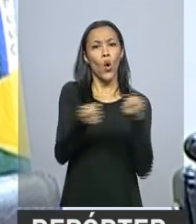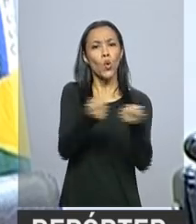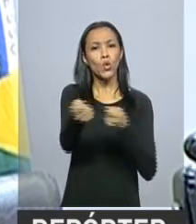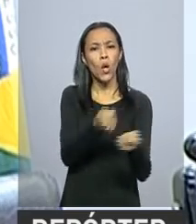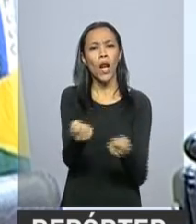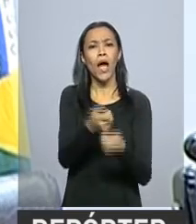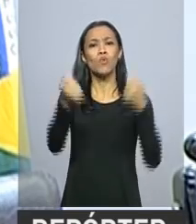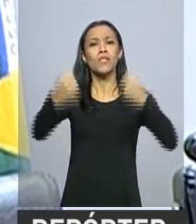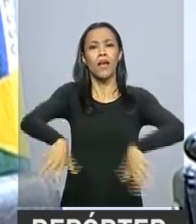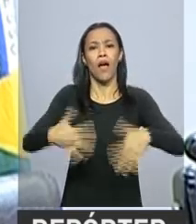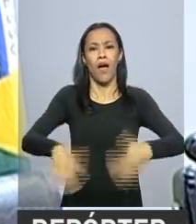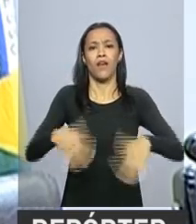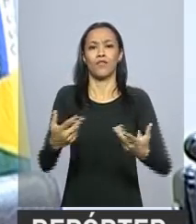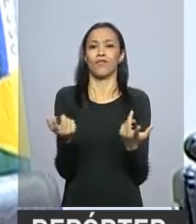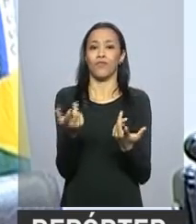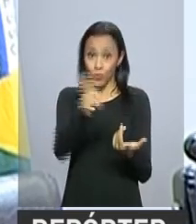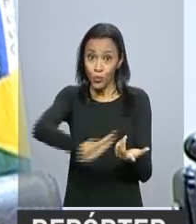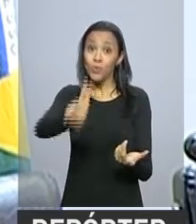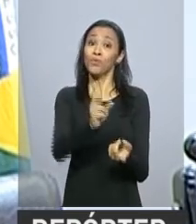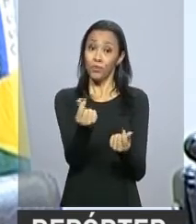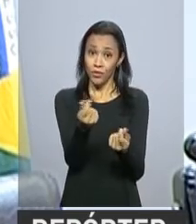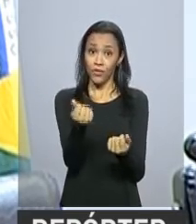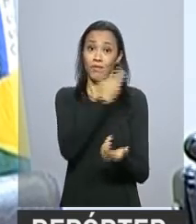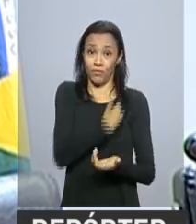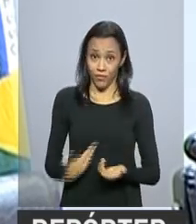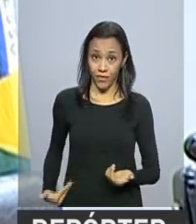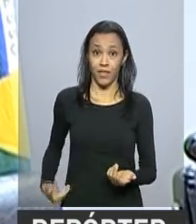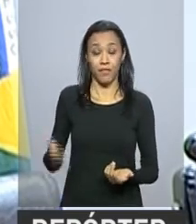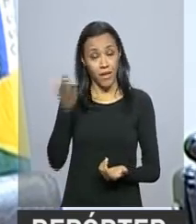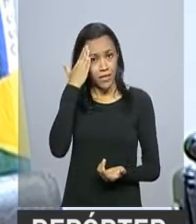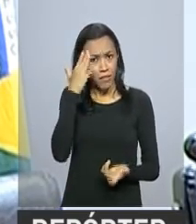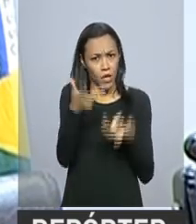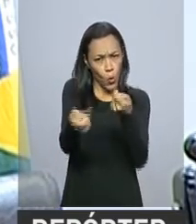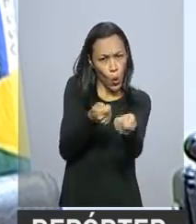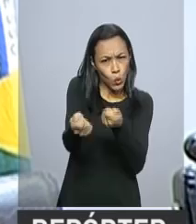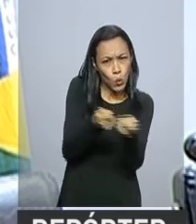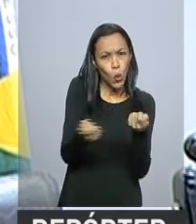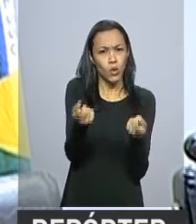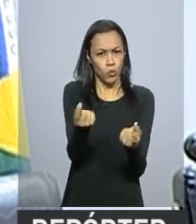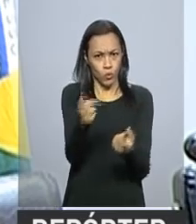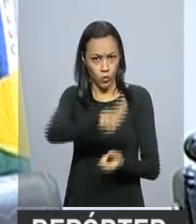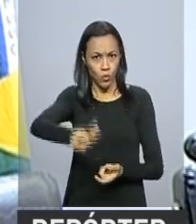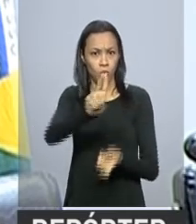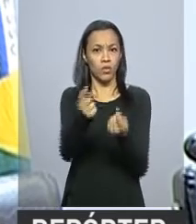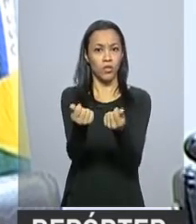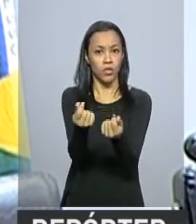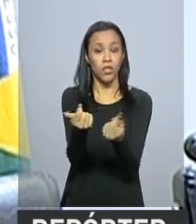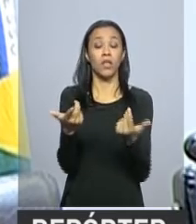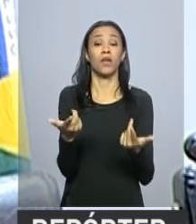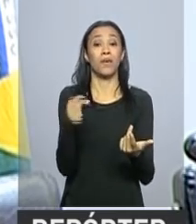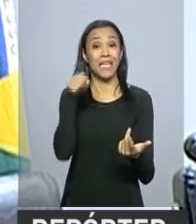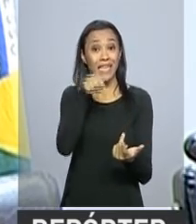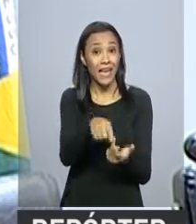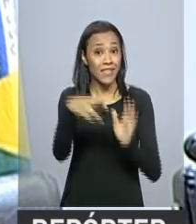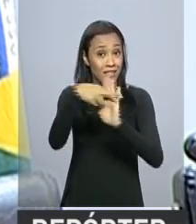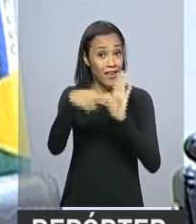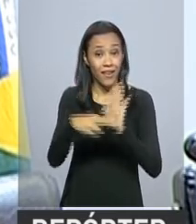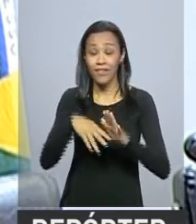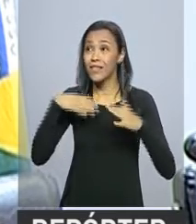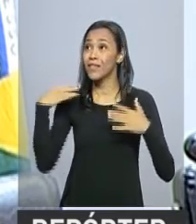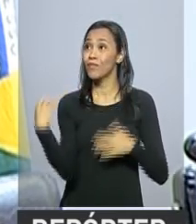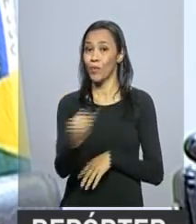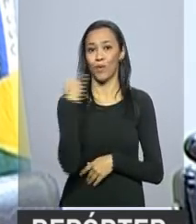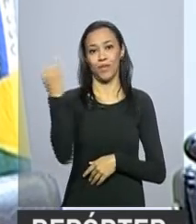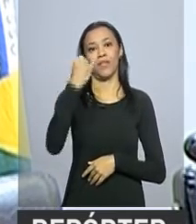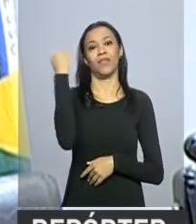governo deve estabelecer um sistema de metas para que esses gastos possam ser controlados e que essa medida será essencial para esse